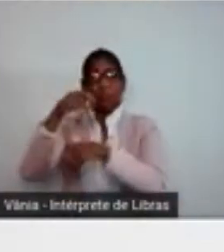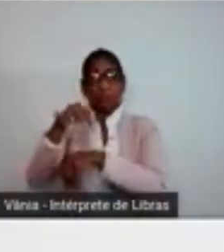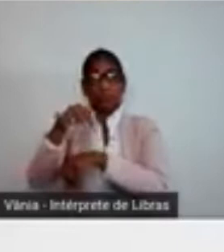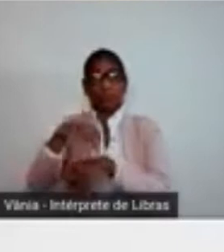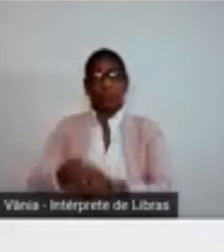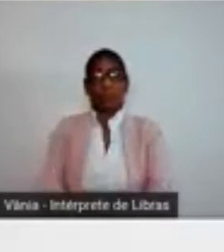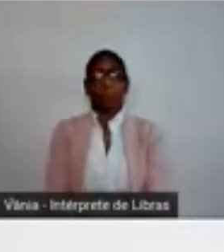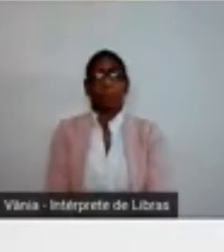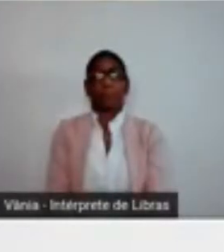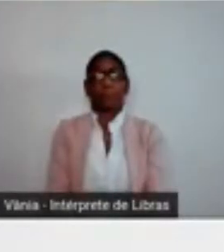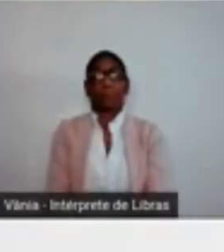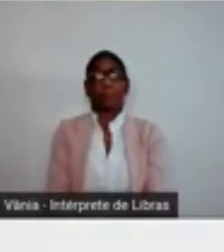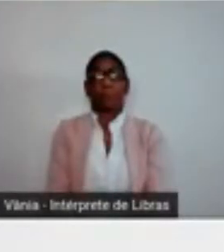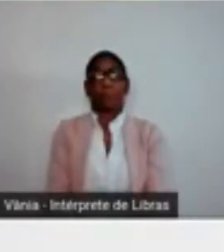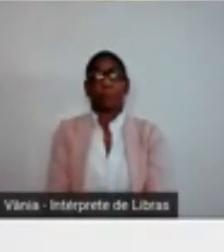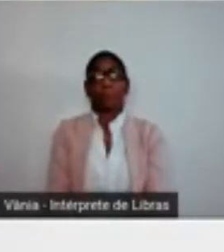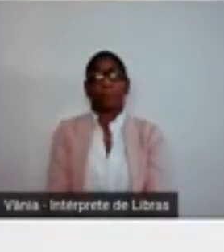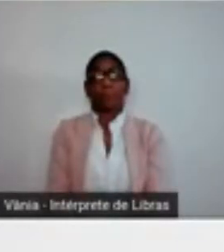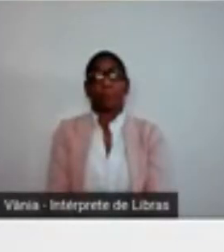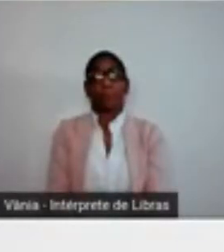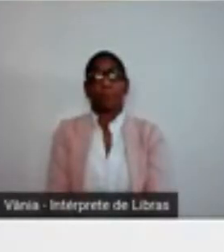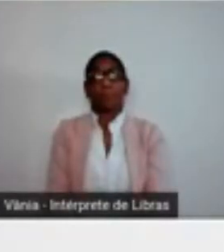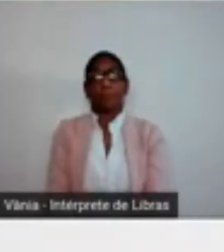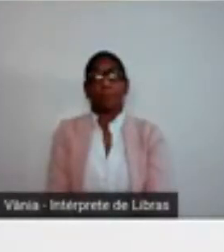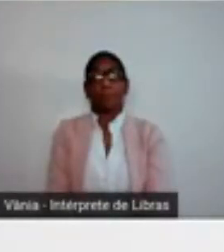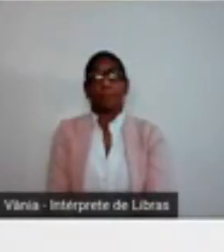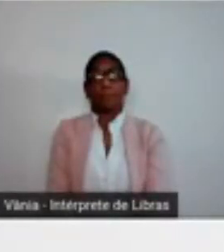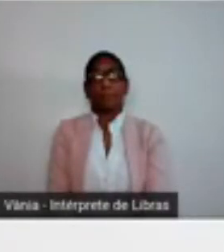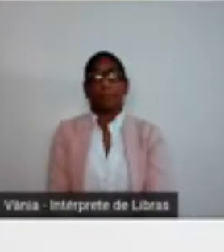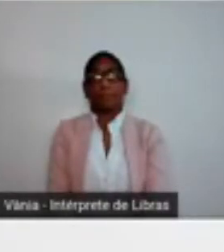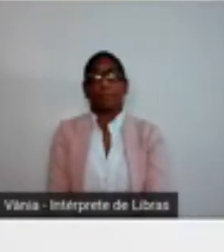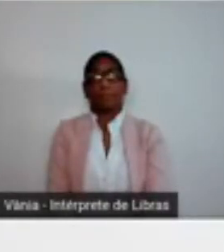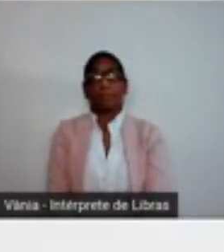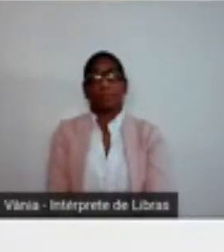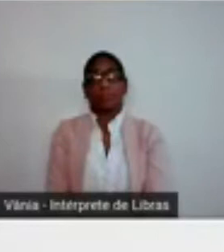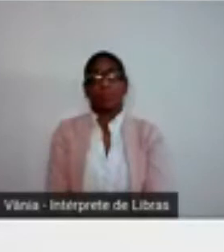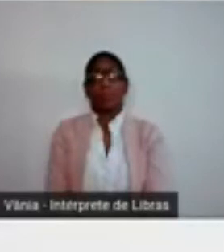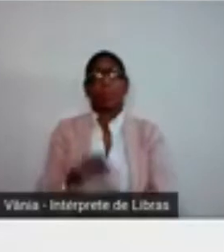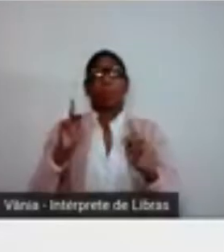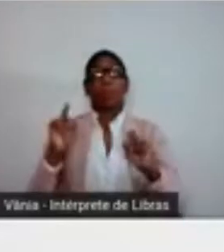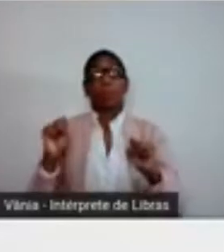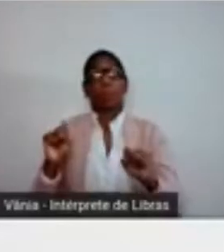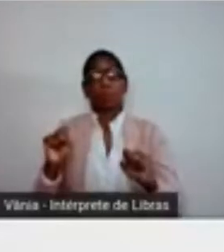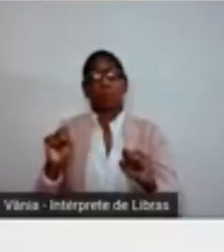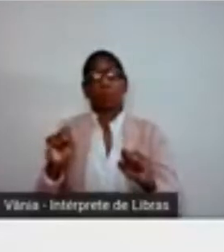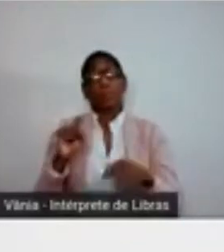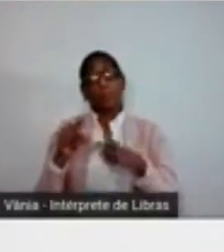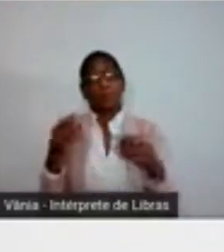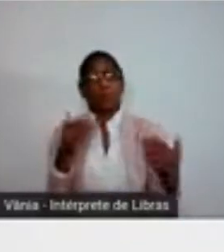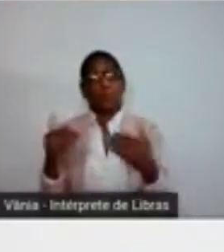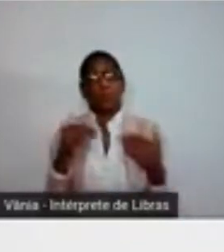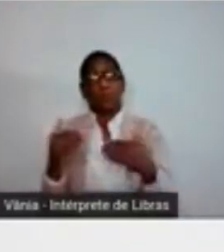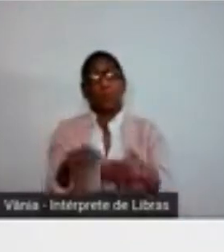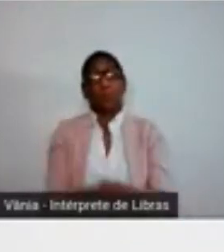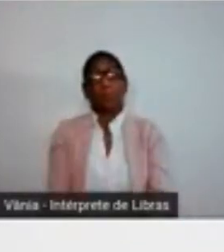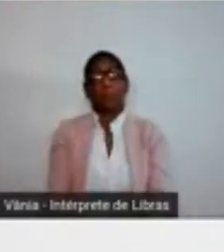pendente, encaminhando as suas documentações. Tá? Vamos direto aqui aos recursos deferidos: Erechim e Caxias do Sul, e,